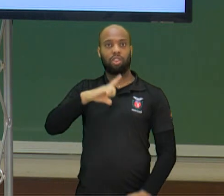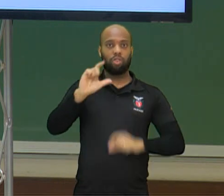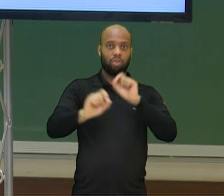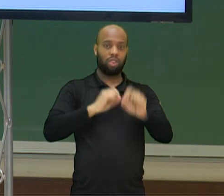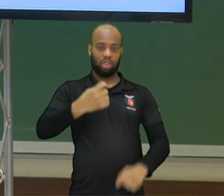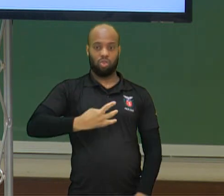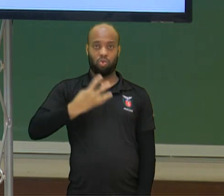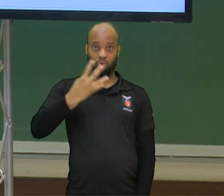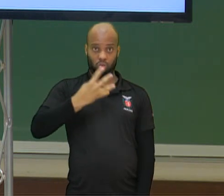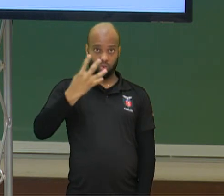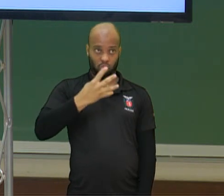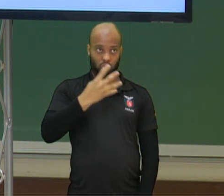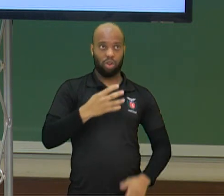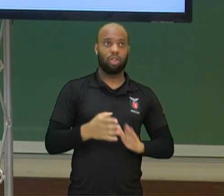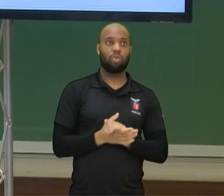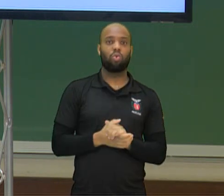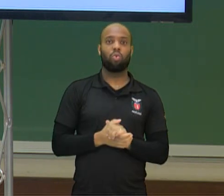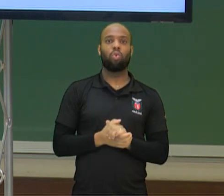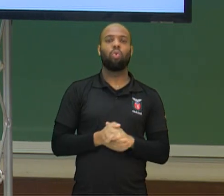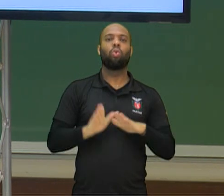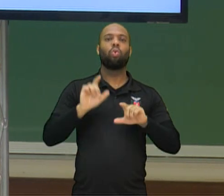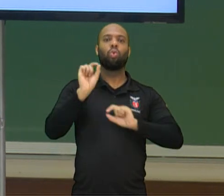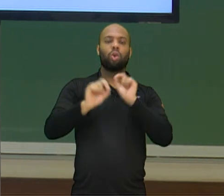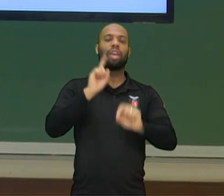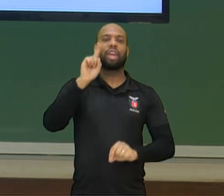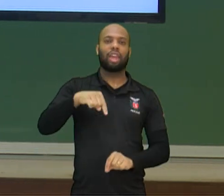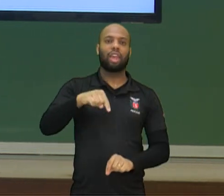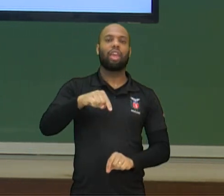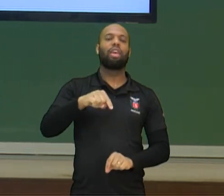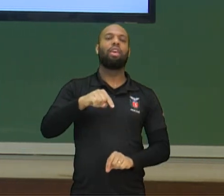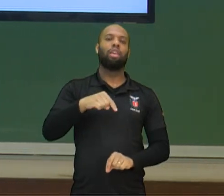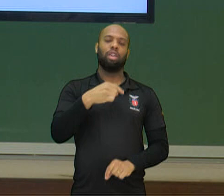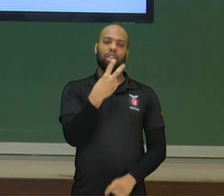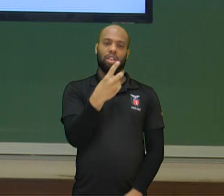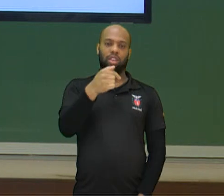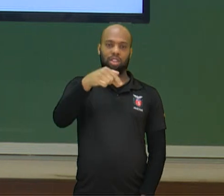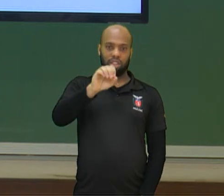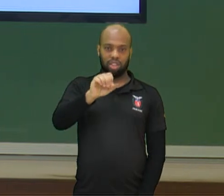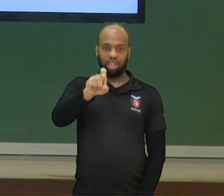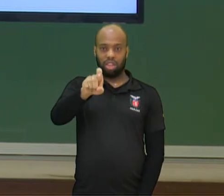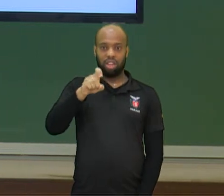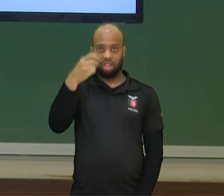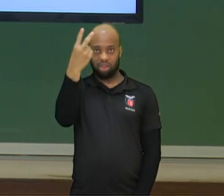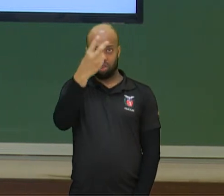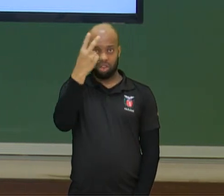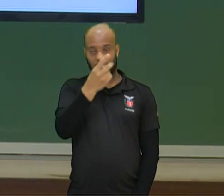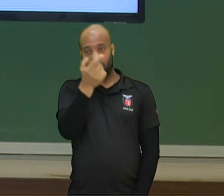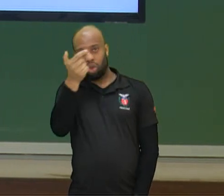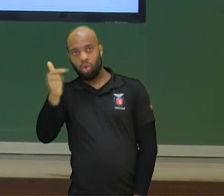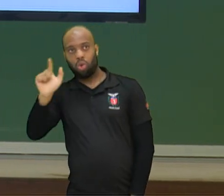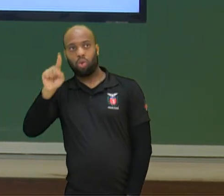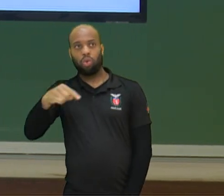nos resultou em 270x ao quadrado. Aqui, no próximo termo,